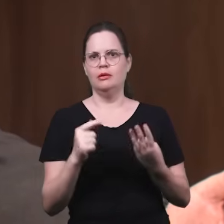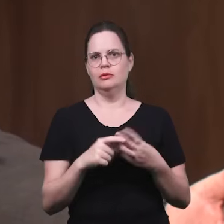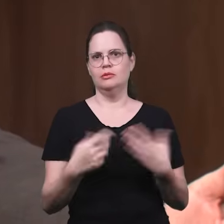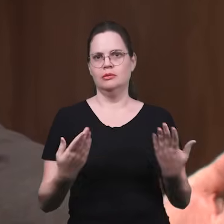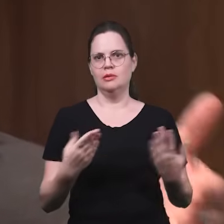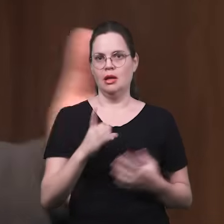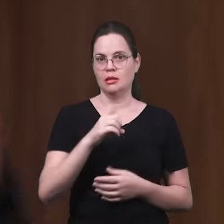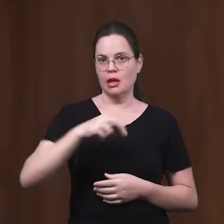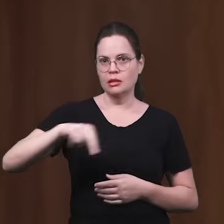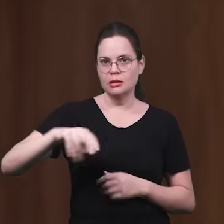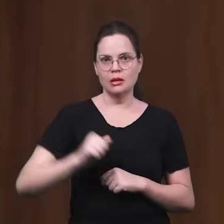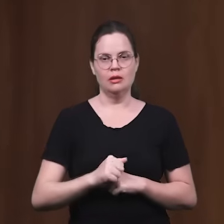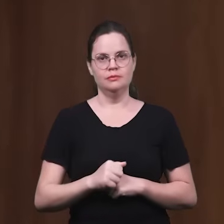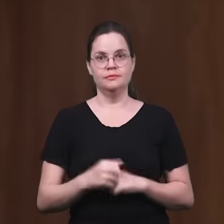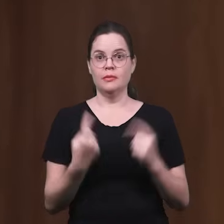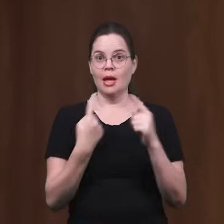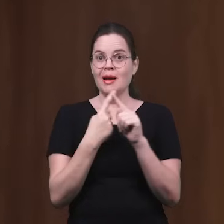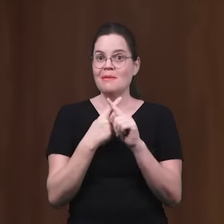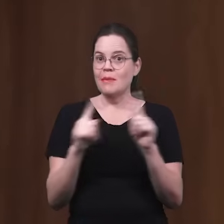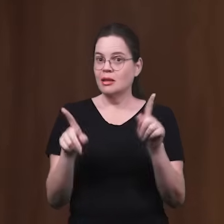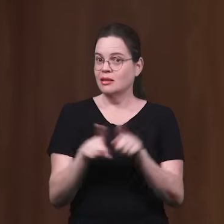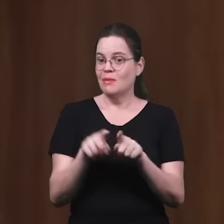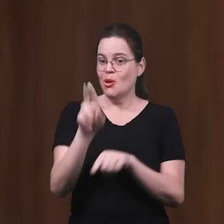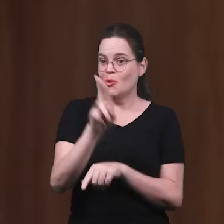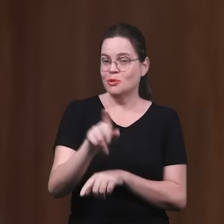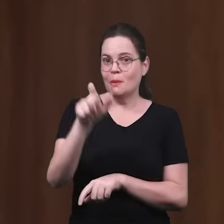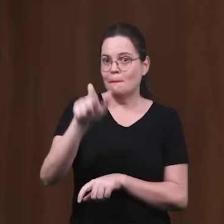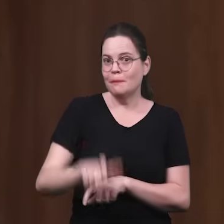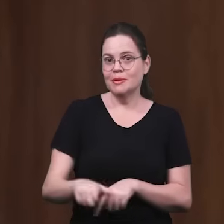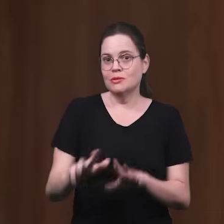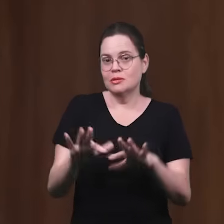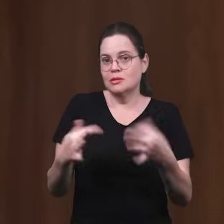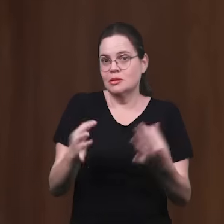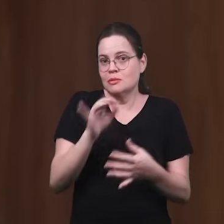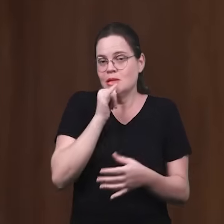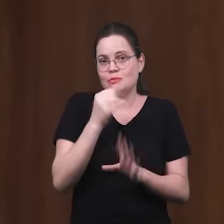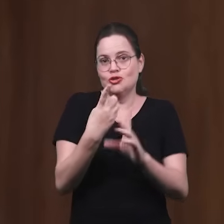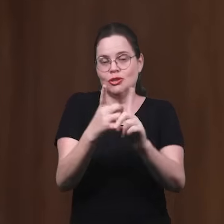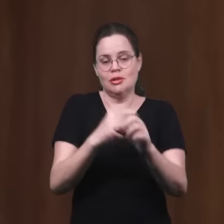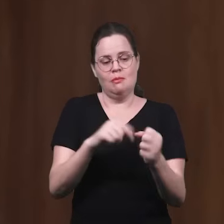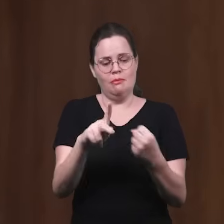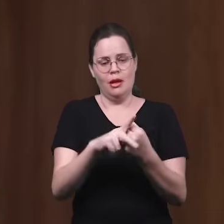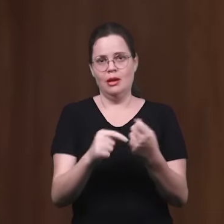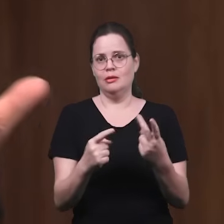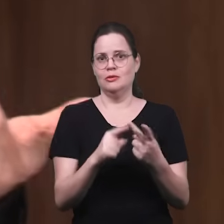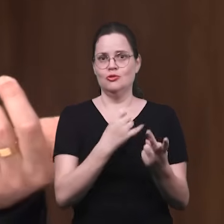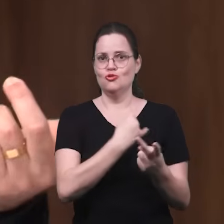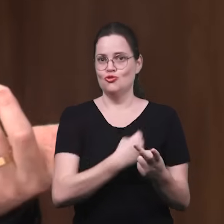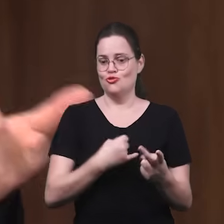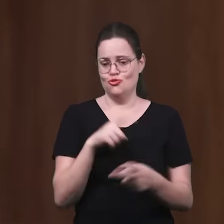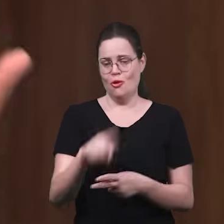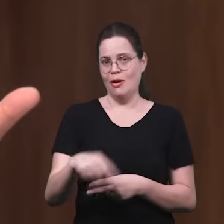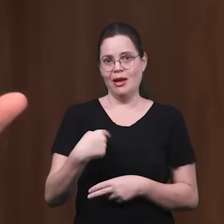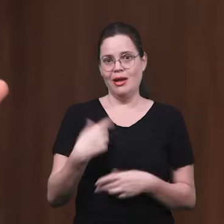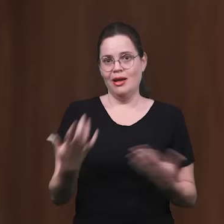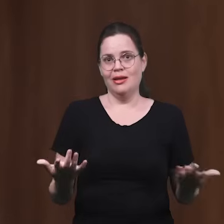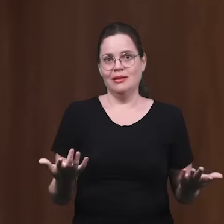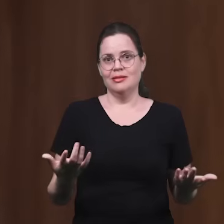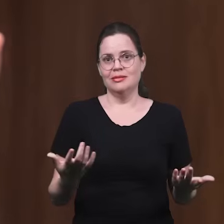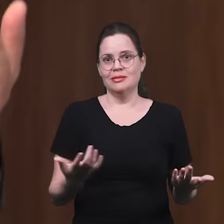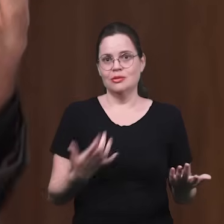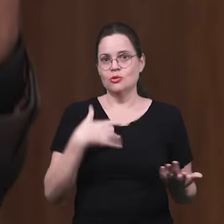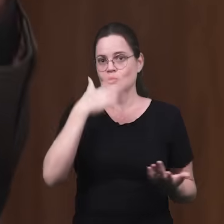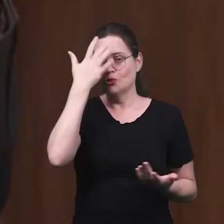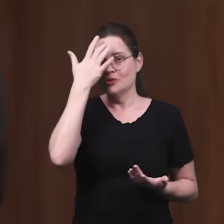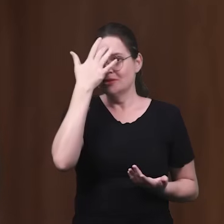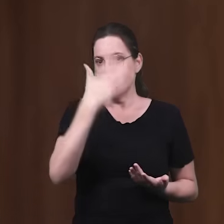Testamento, os próprios discípulos, Pedro, João, a Bíblia diz isso, eram homens sem letras,